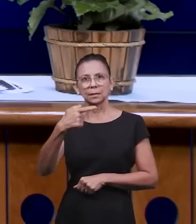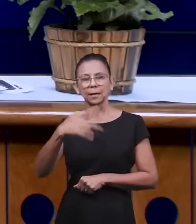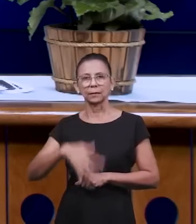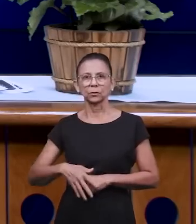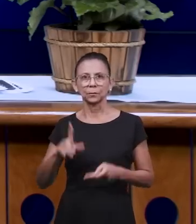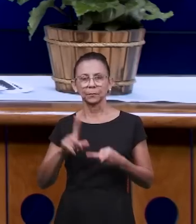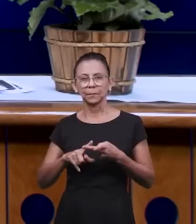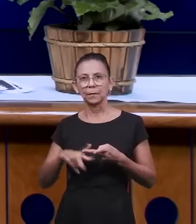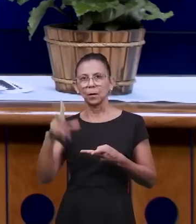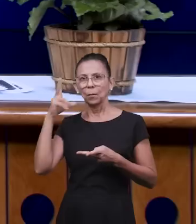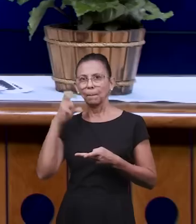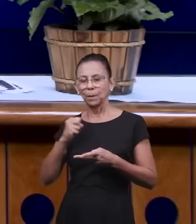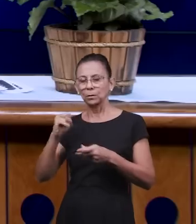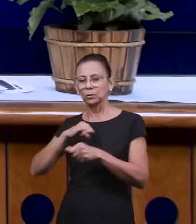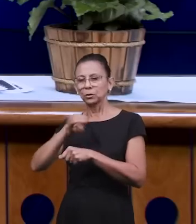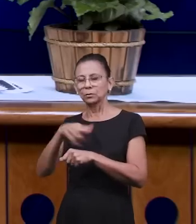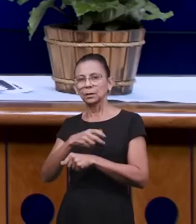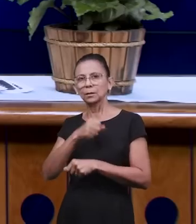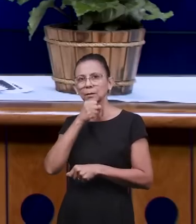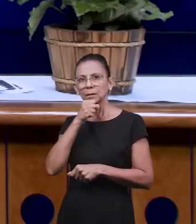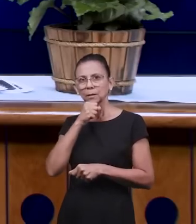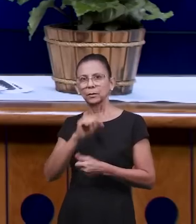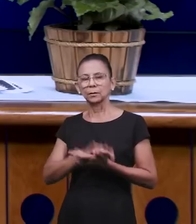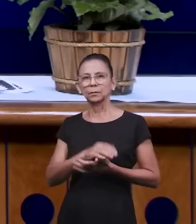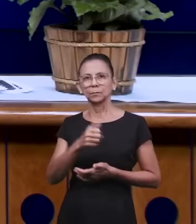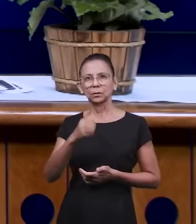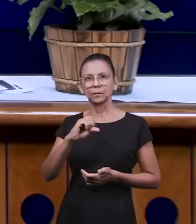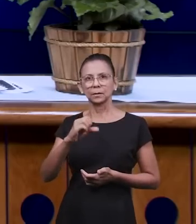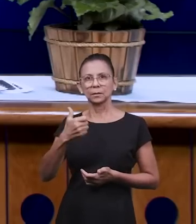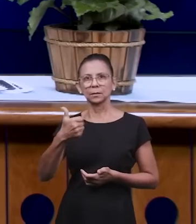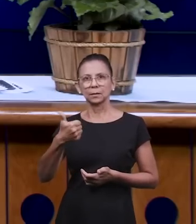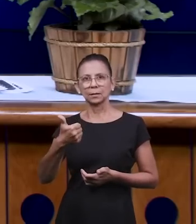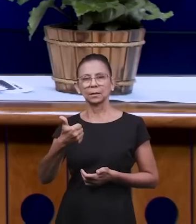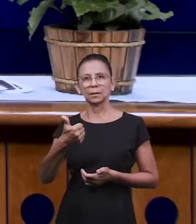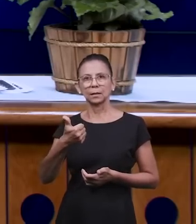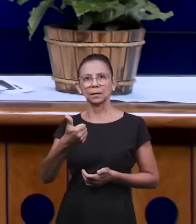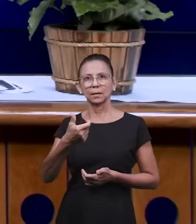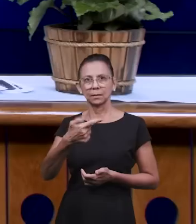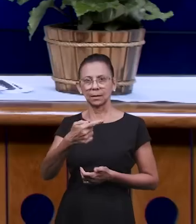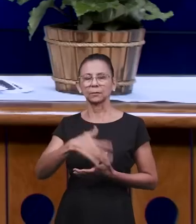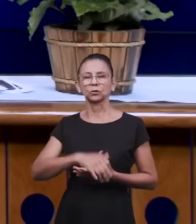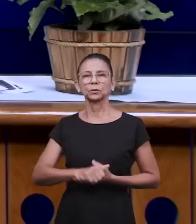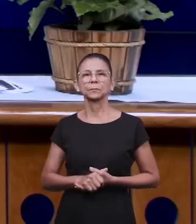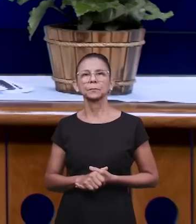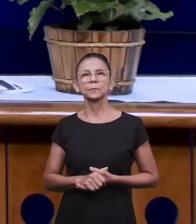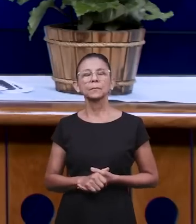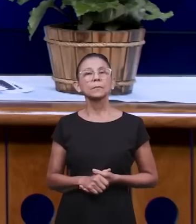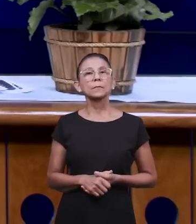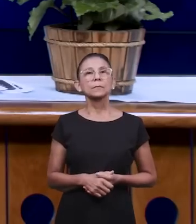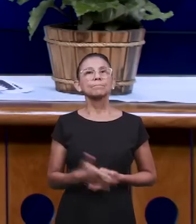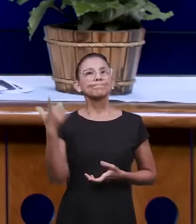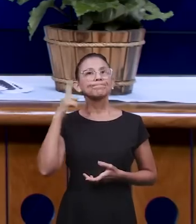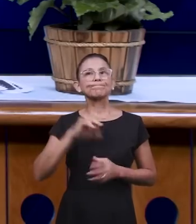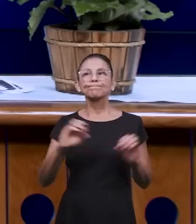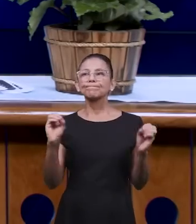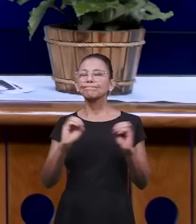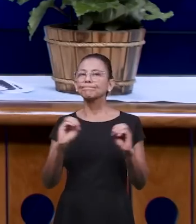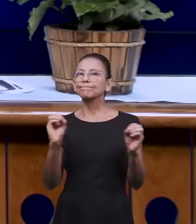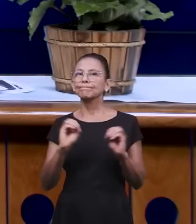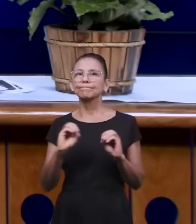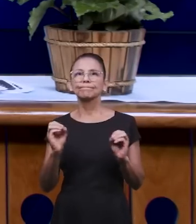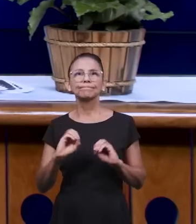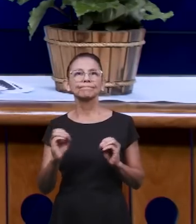Oswaldo Aranha, esse brasileiro, também tem história. A terra de Israel, então, na votação, venceu a